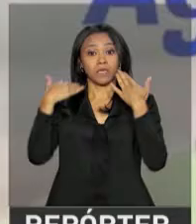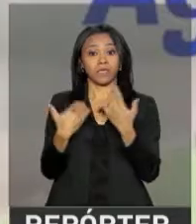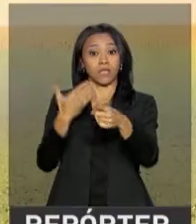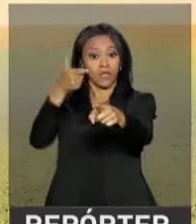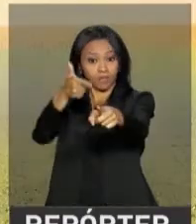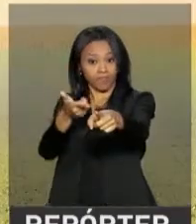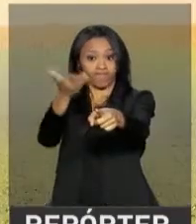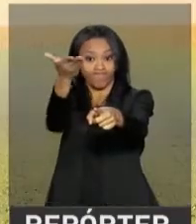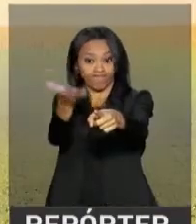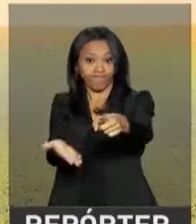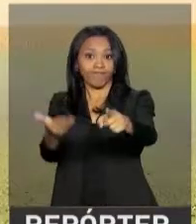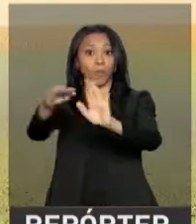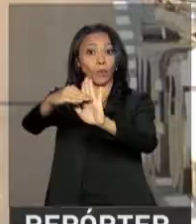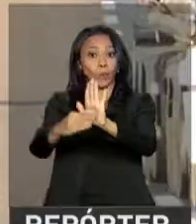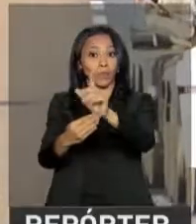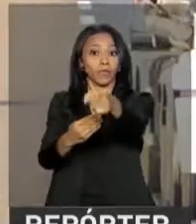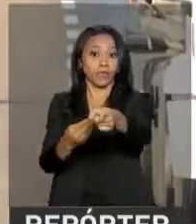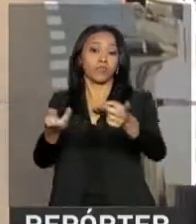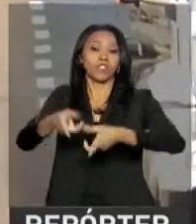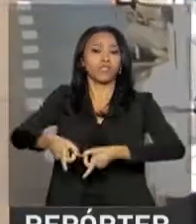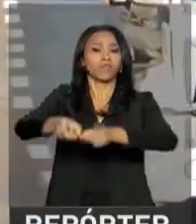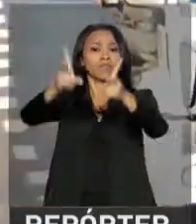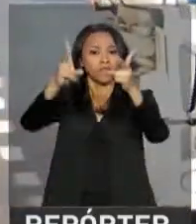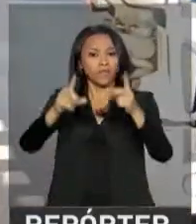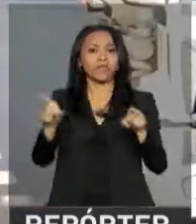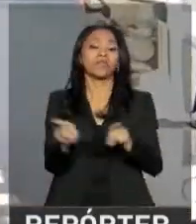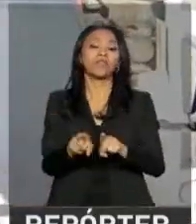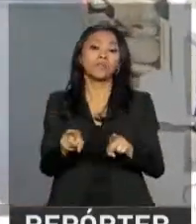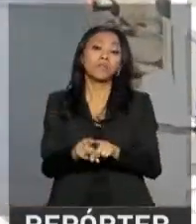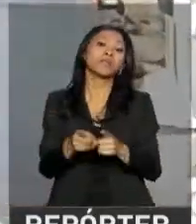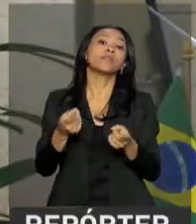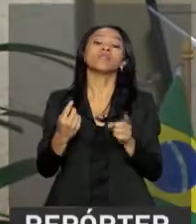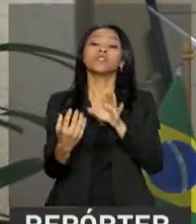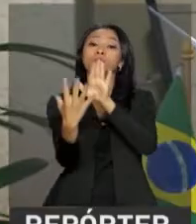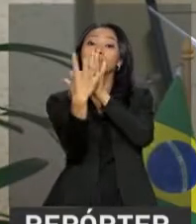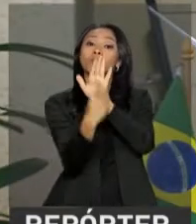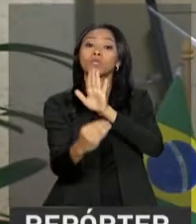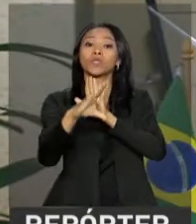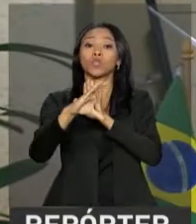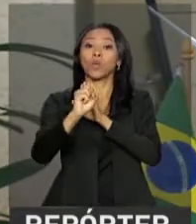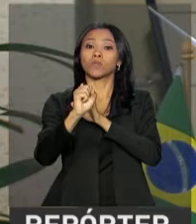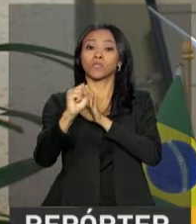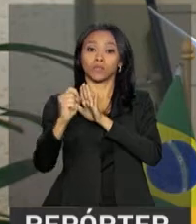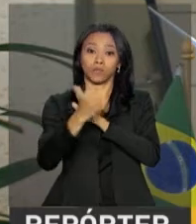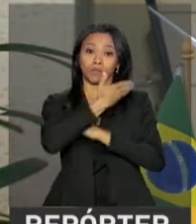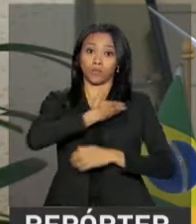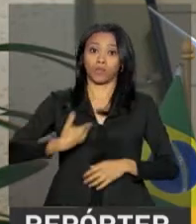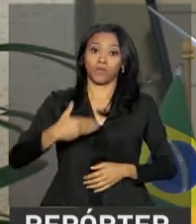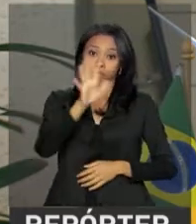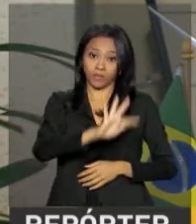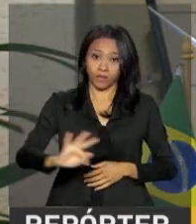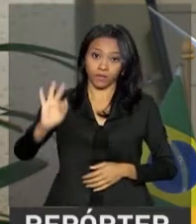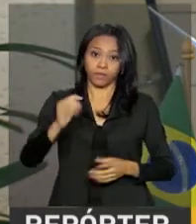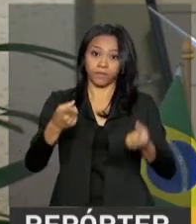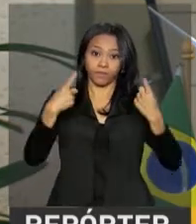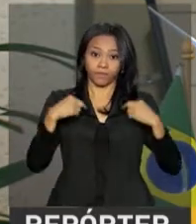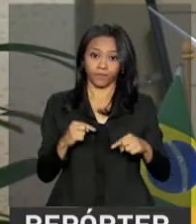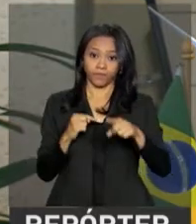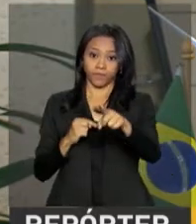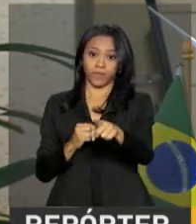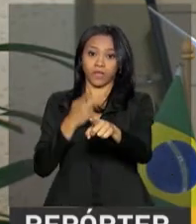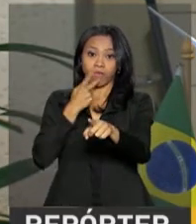parcerias de concessões de privatizações do governo federal brasil já é um dos principais destinos